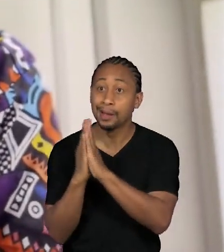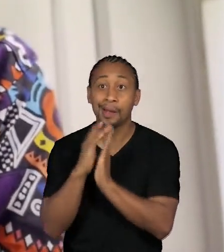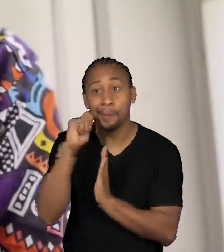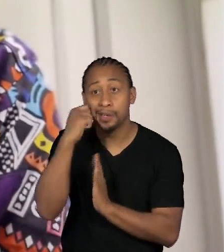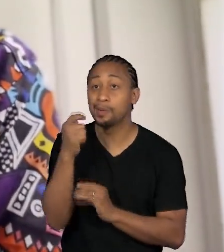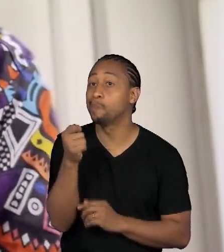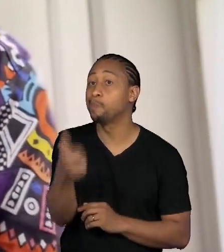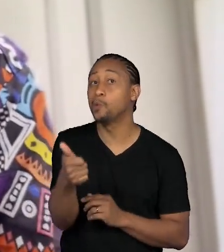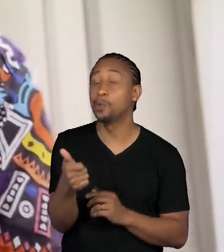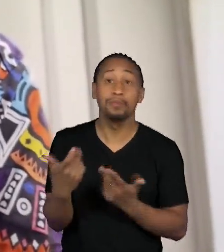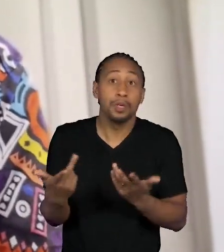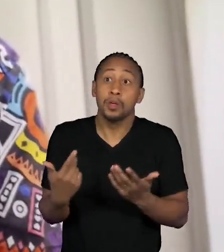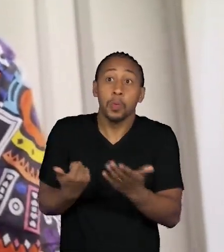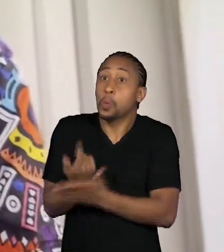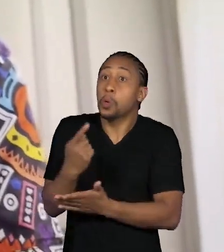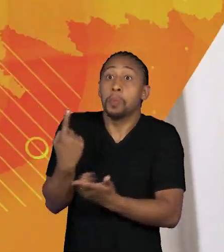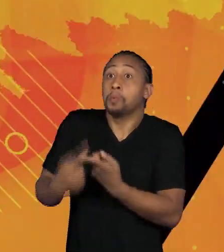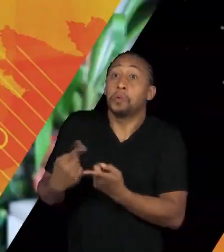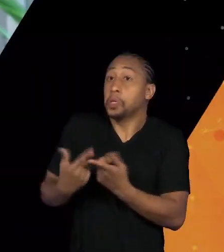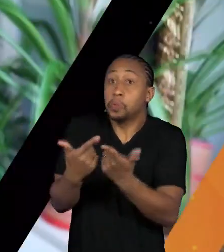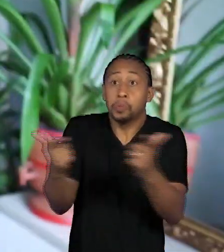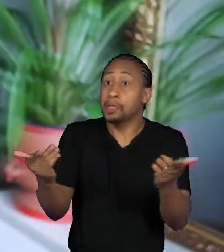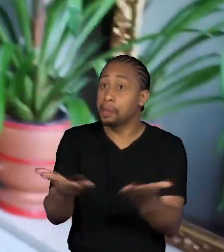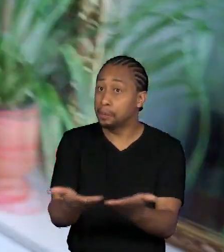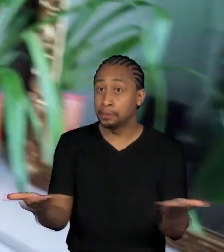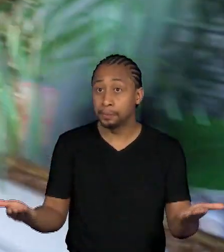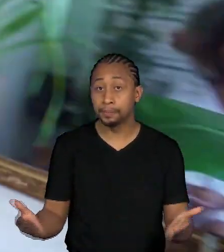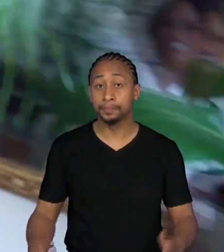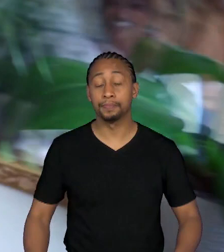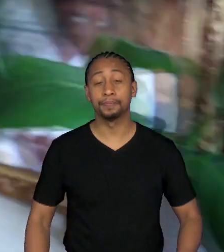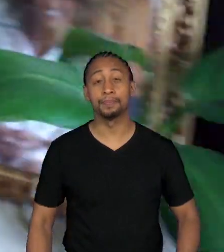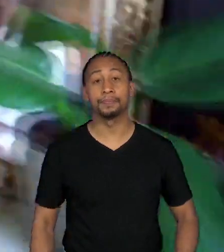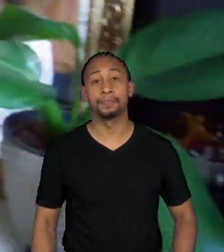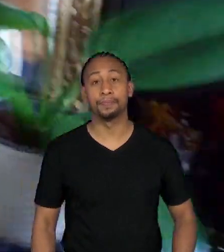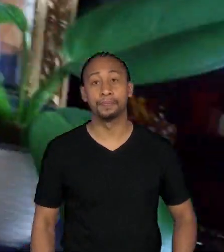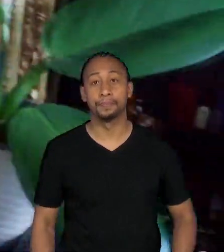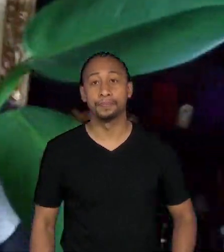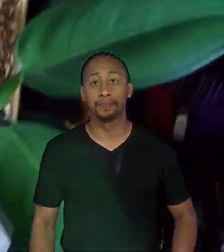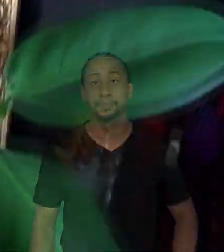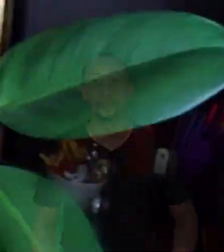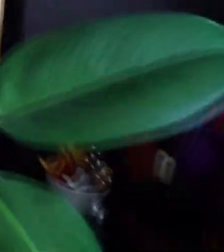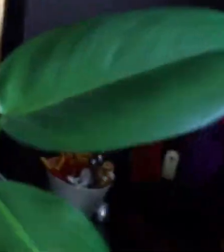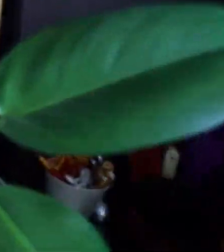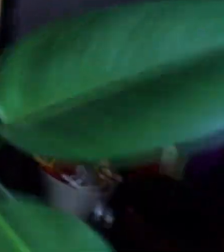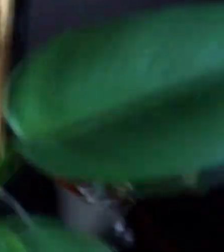compram bonecas negras porque elas não encontram. Negro é lindo.